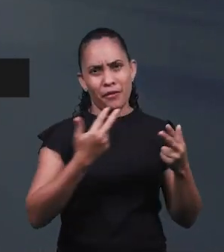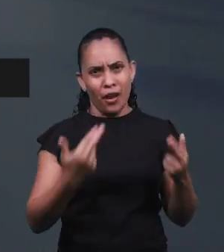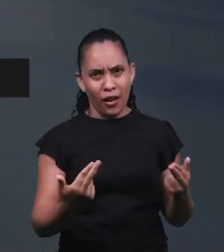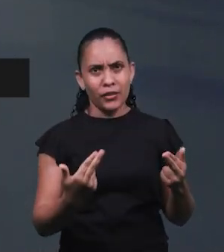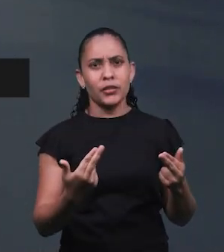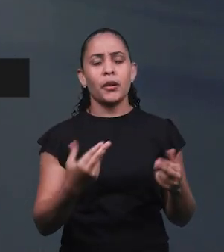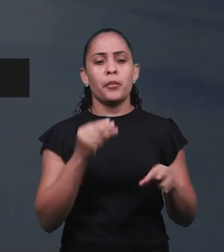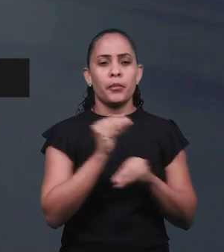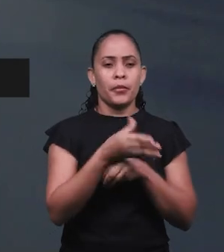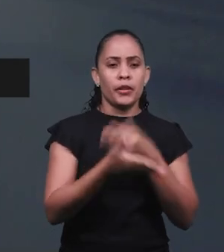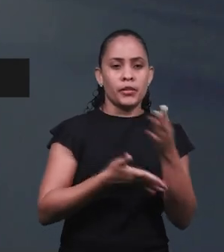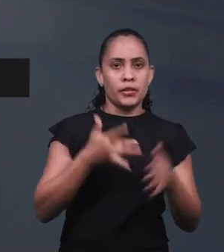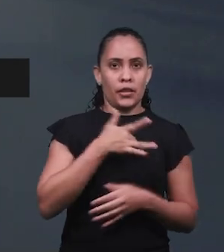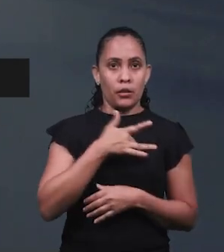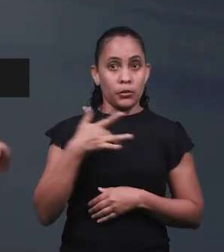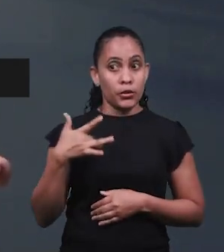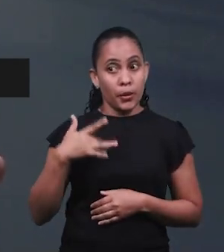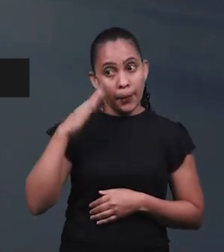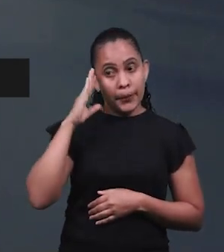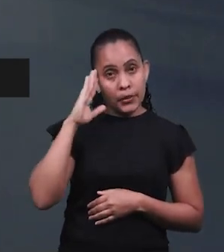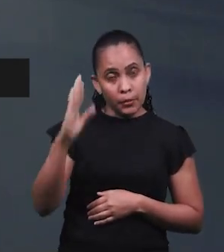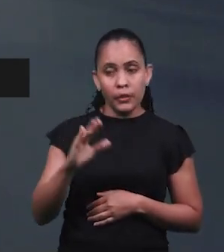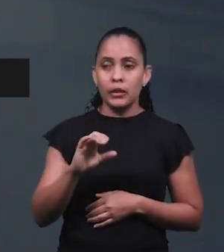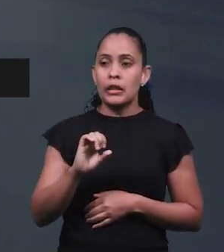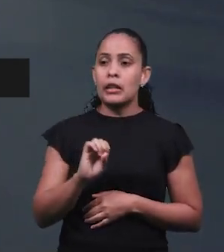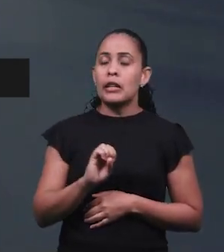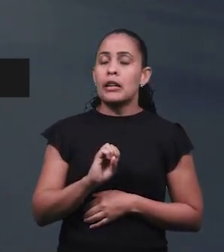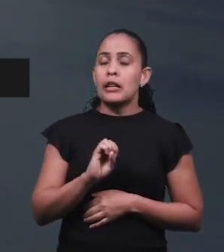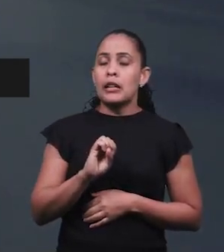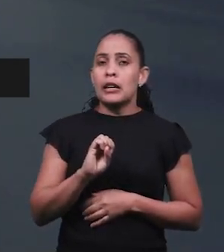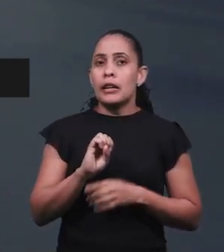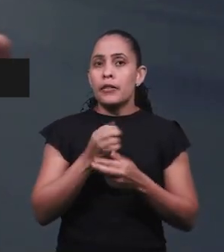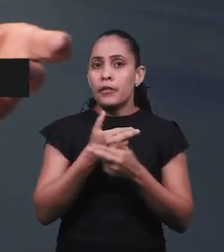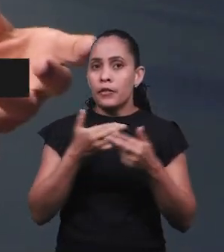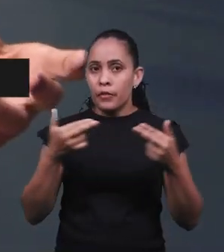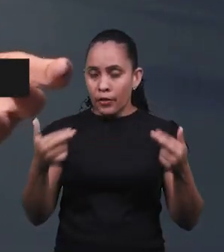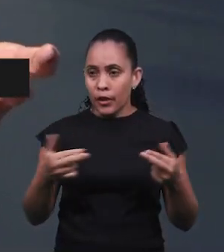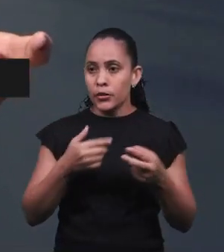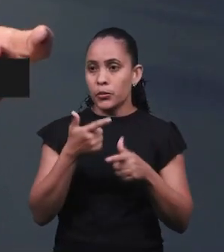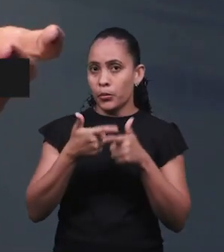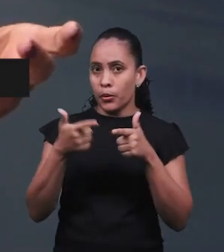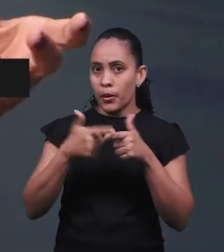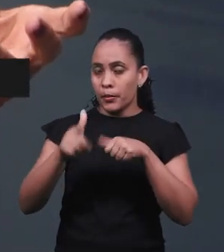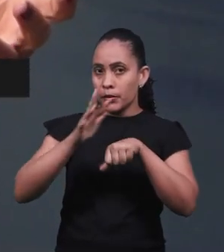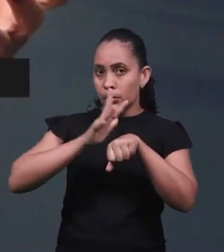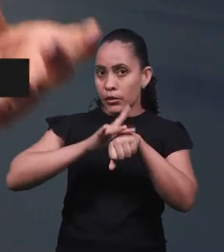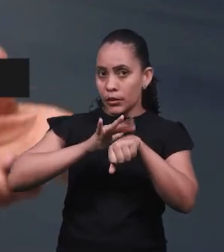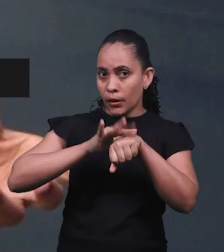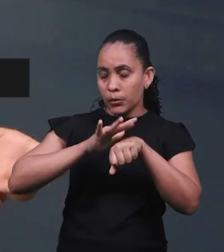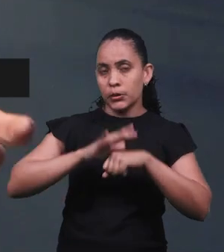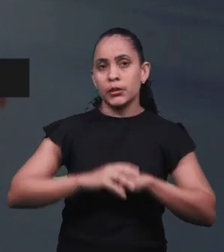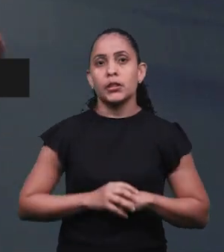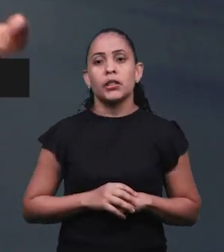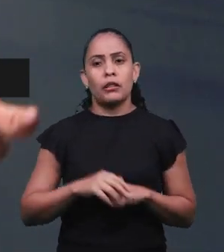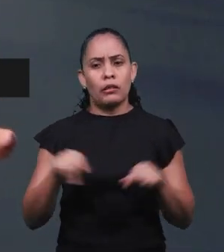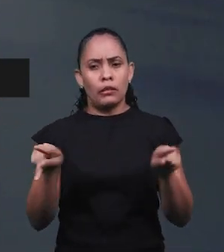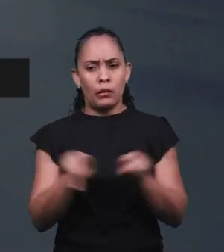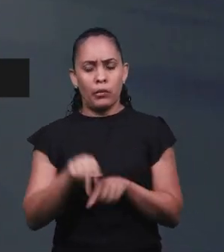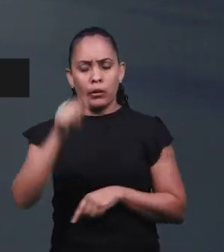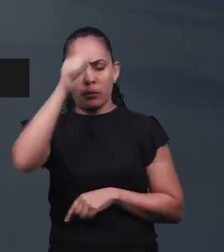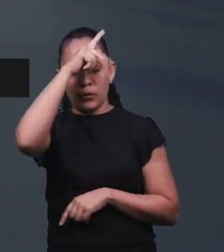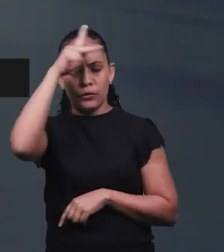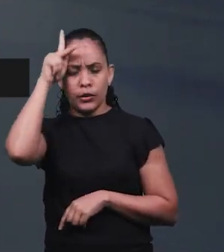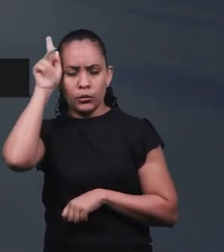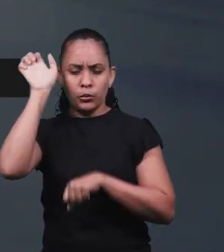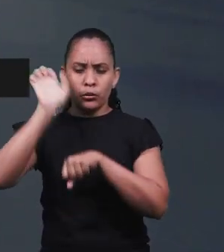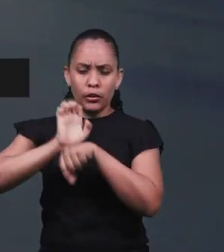públicas para a saúde, principalmente para tratar hipertensão, diabetes, mas isso na rede da prefeitura, estado. Aqui,